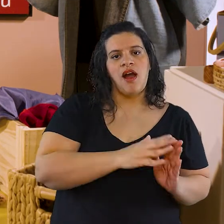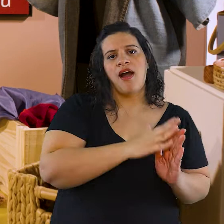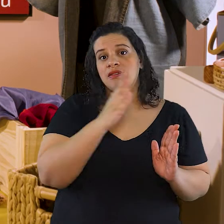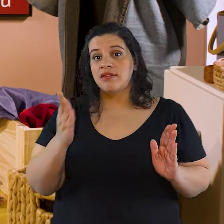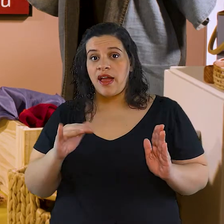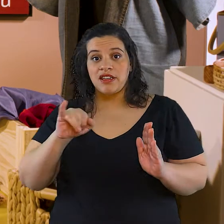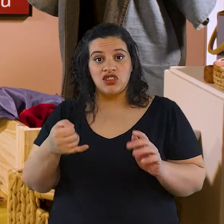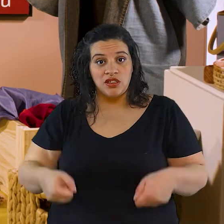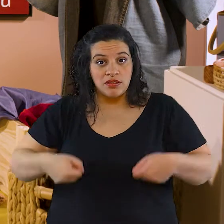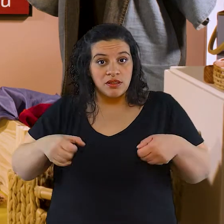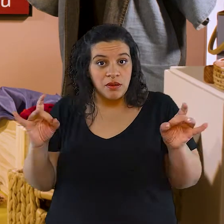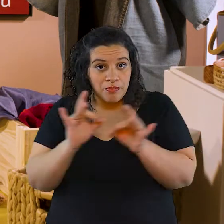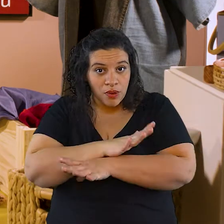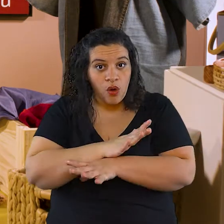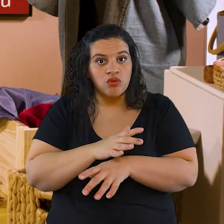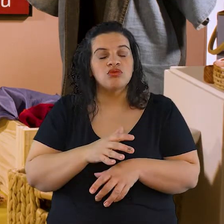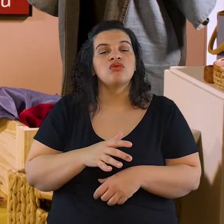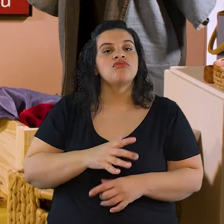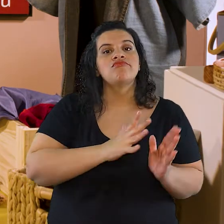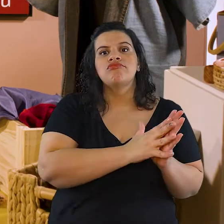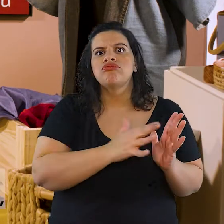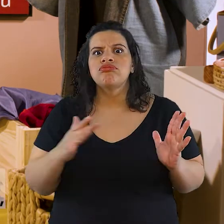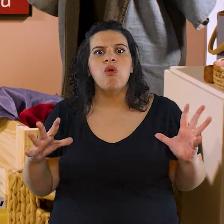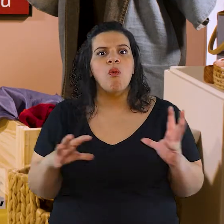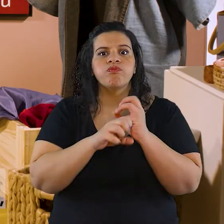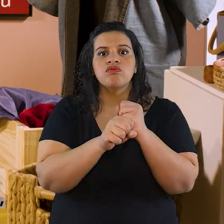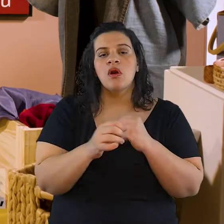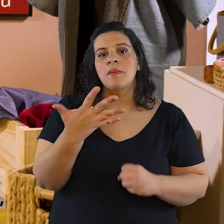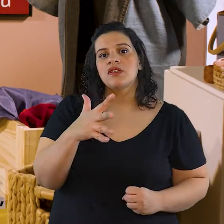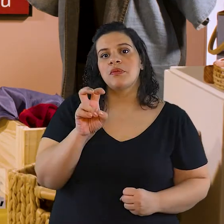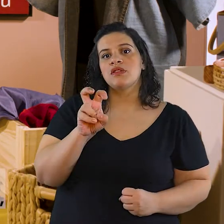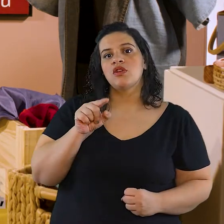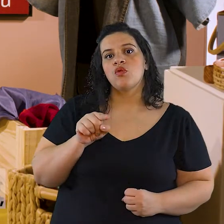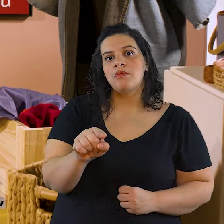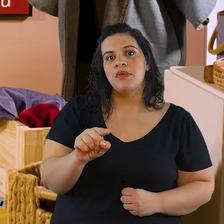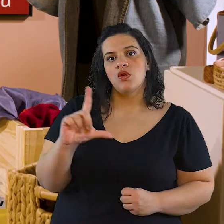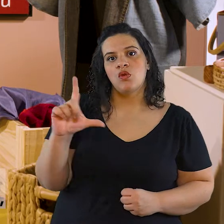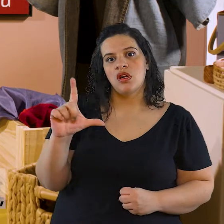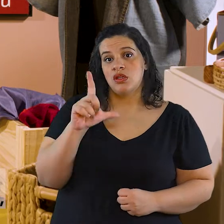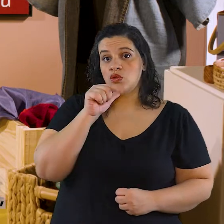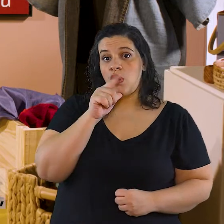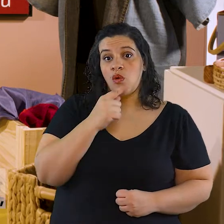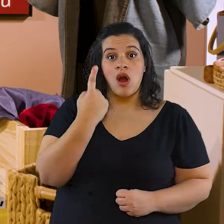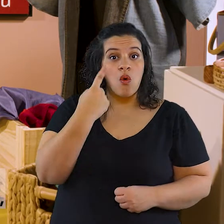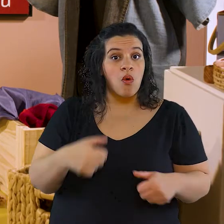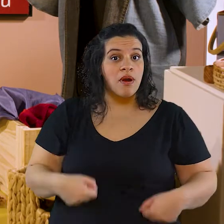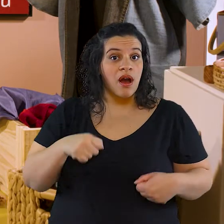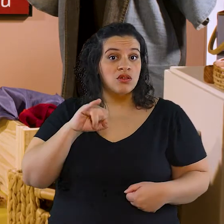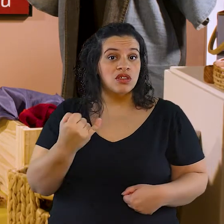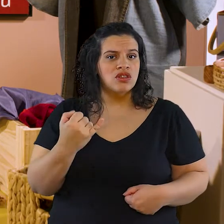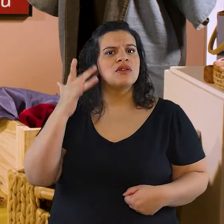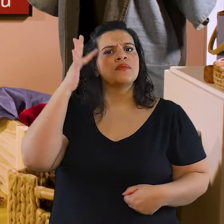algodão até a calça jeans pronta que a gente pega e veste, é usado mais ou menos 5.000 litros de água. Isso em uma calça